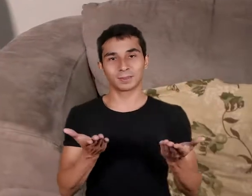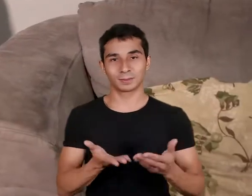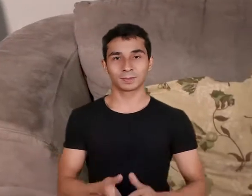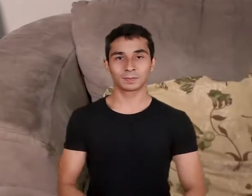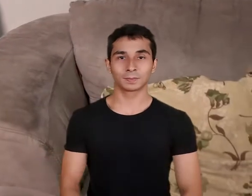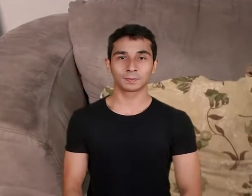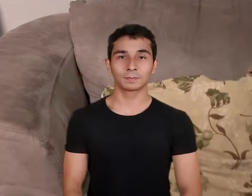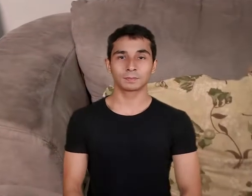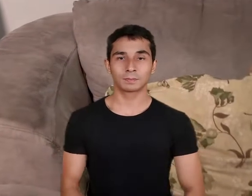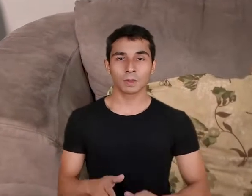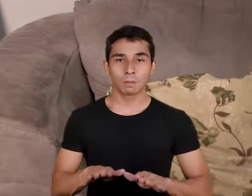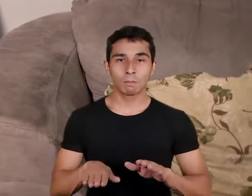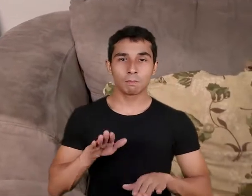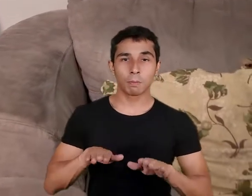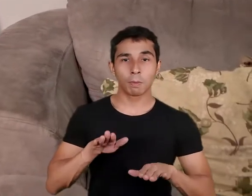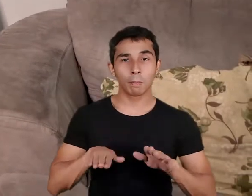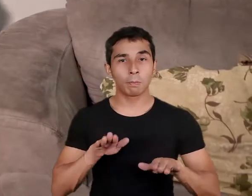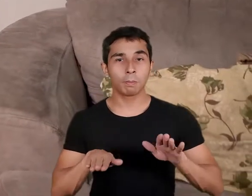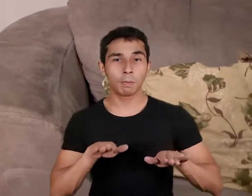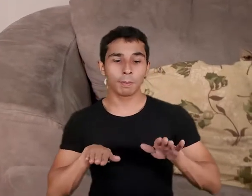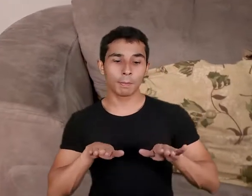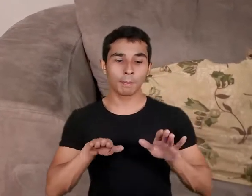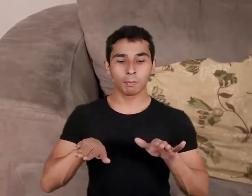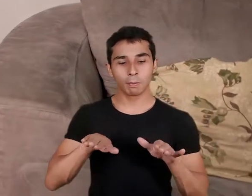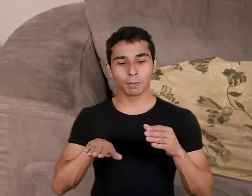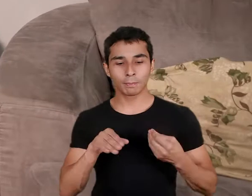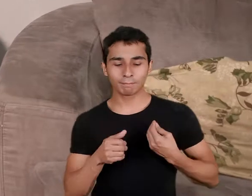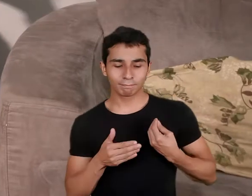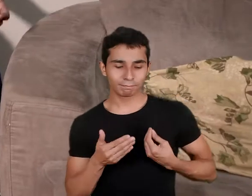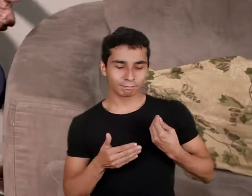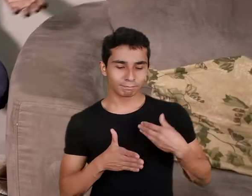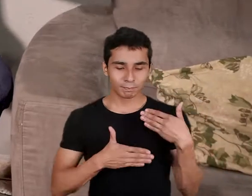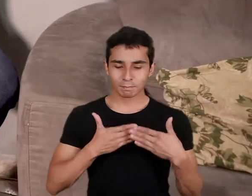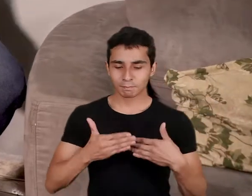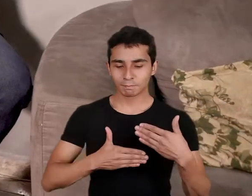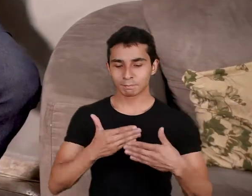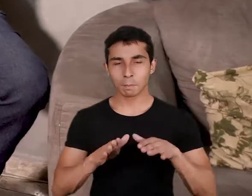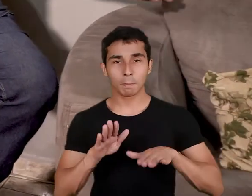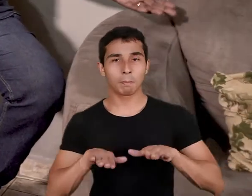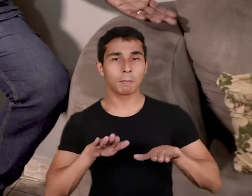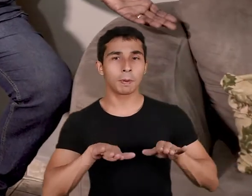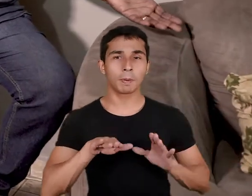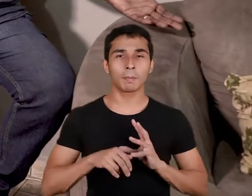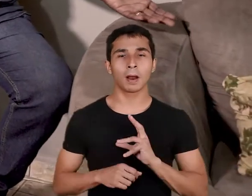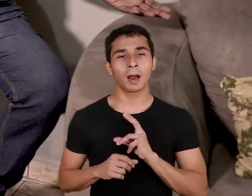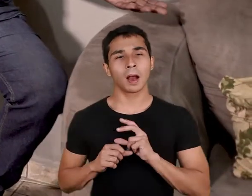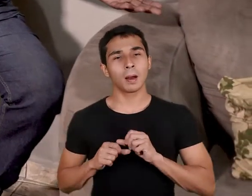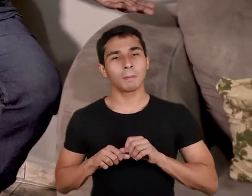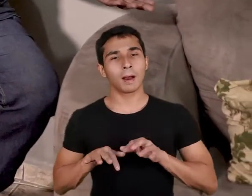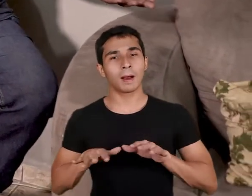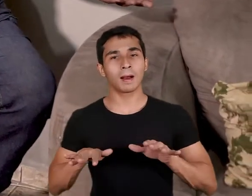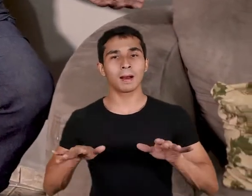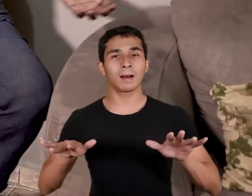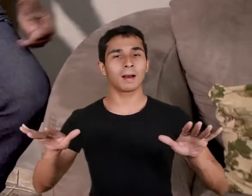É tambor para amar, é tambor para crescer e